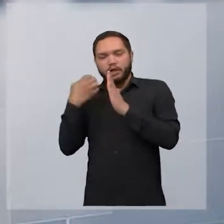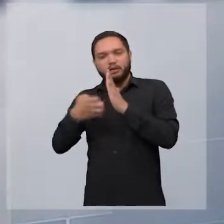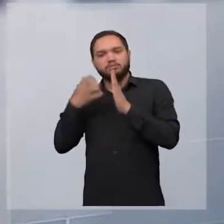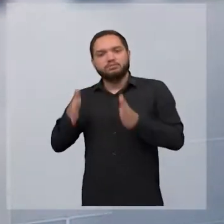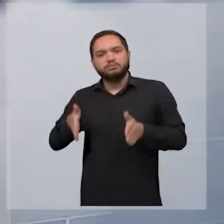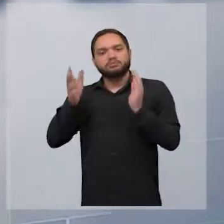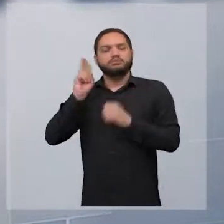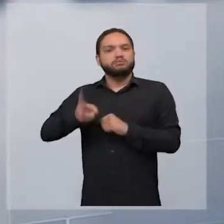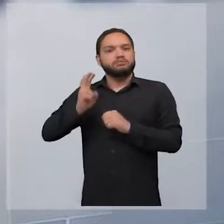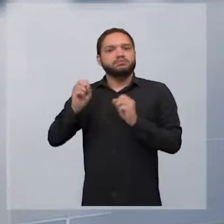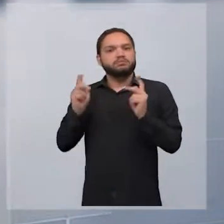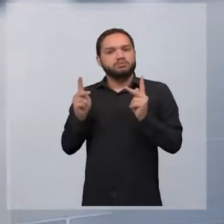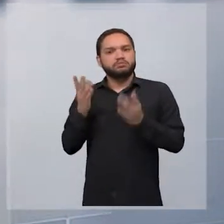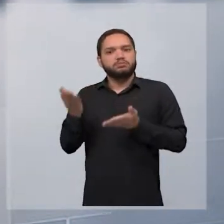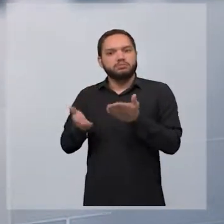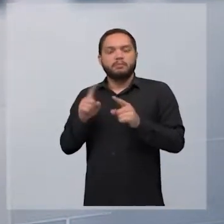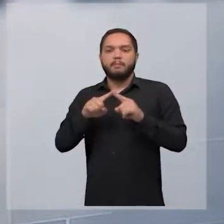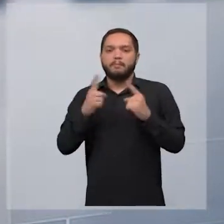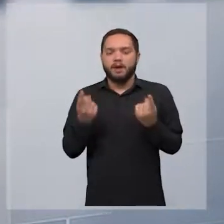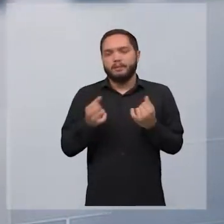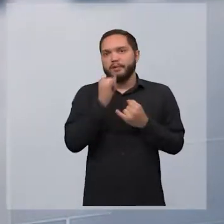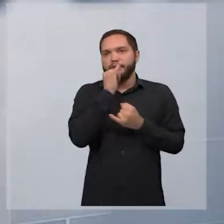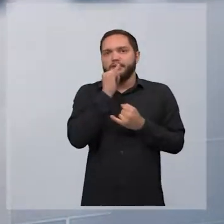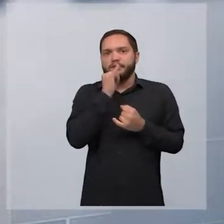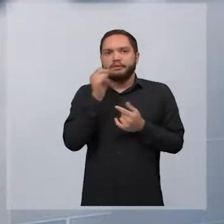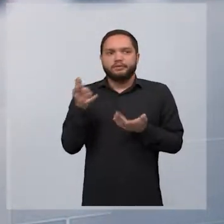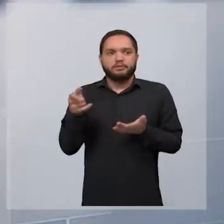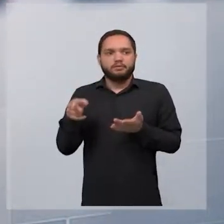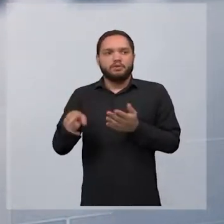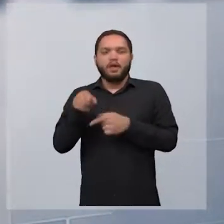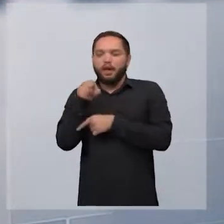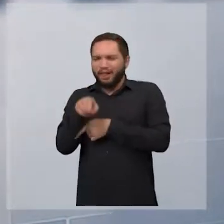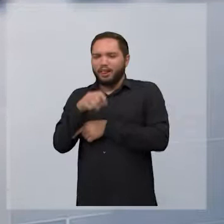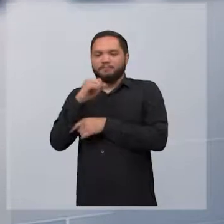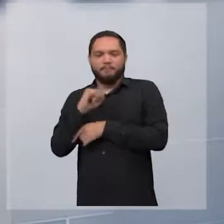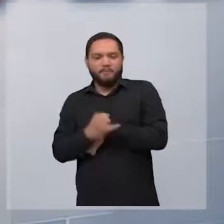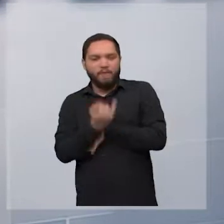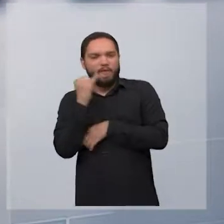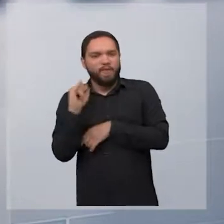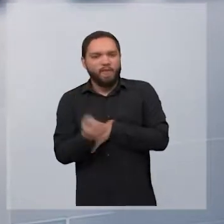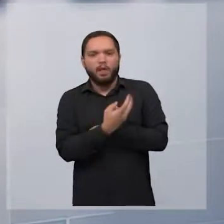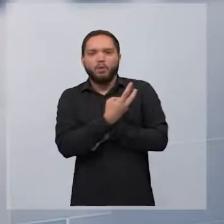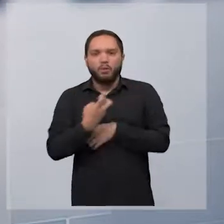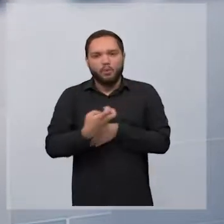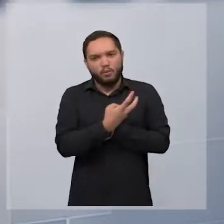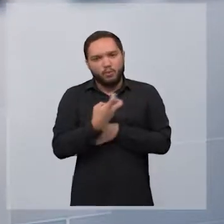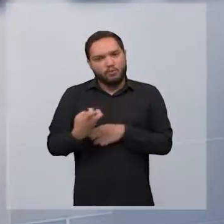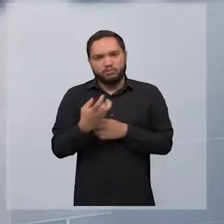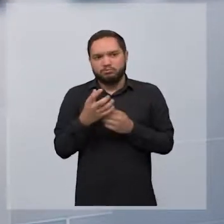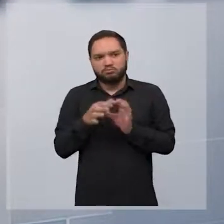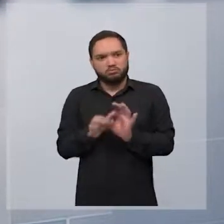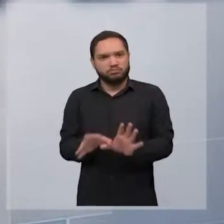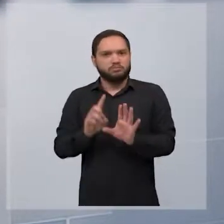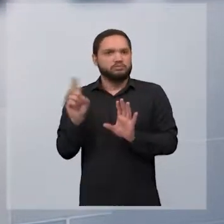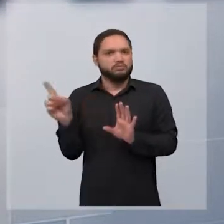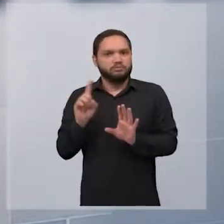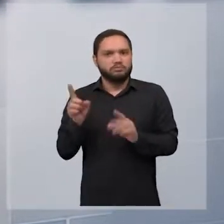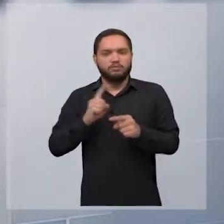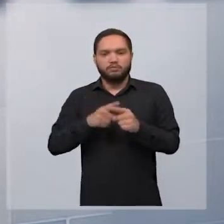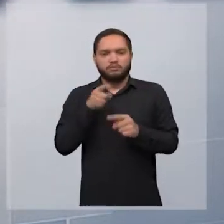mas não vamos permitir, por exemplo, o abuso. É abuso mesmo, que você sofre